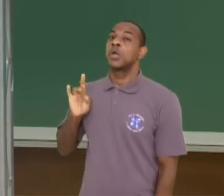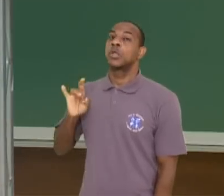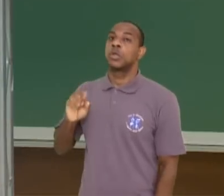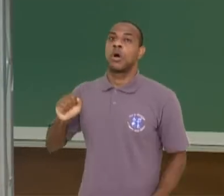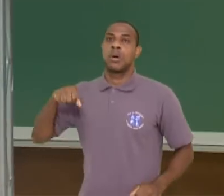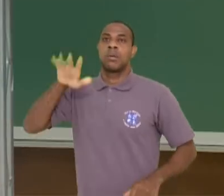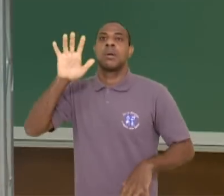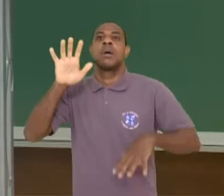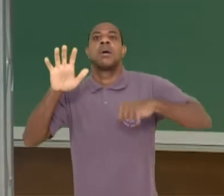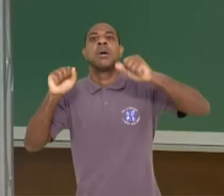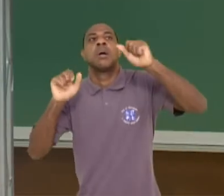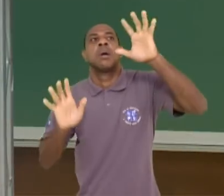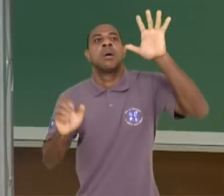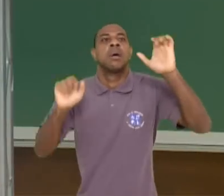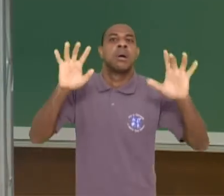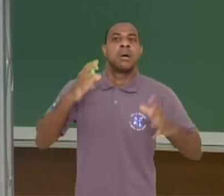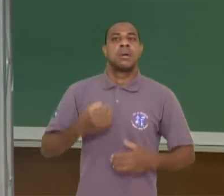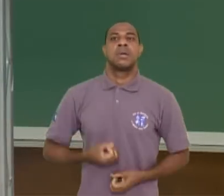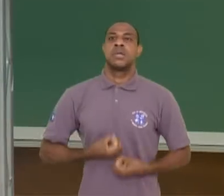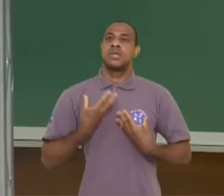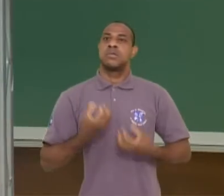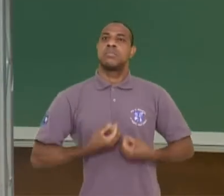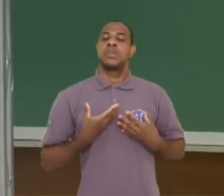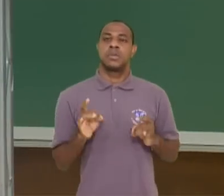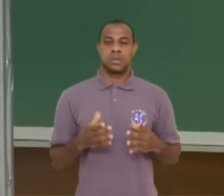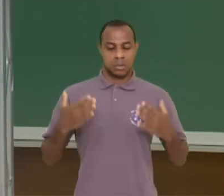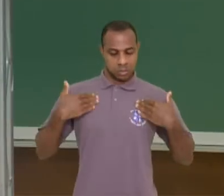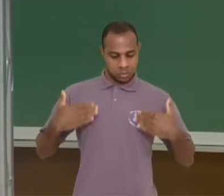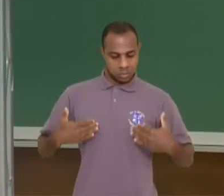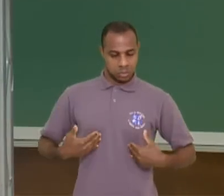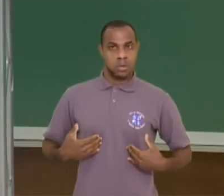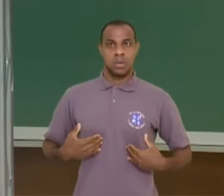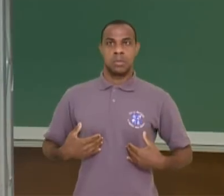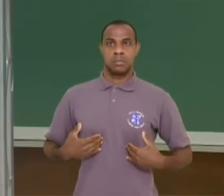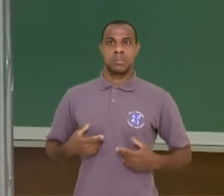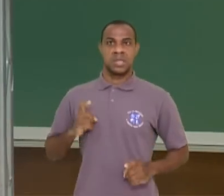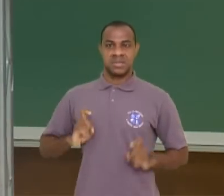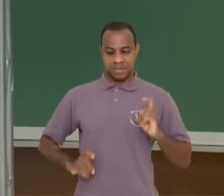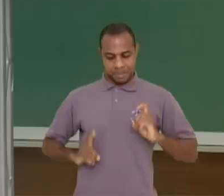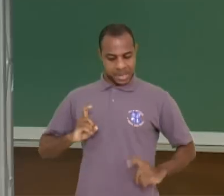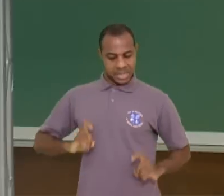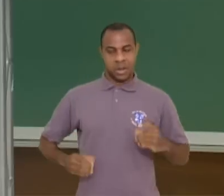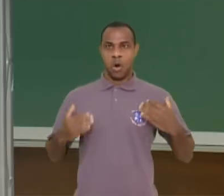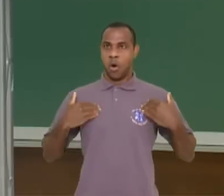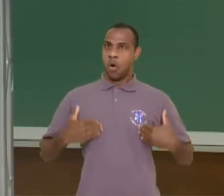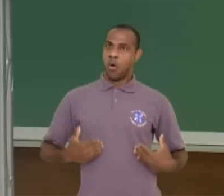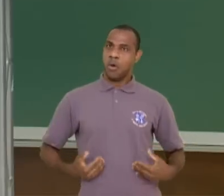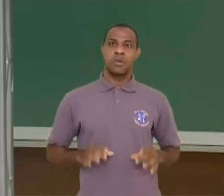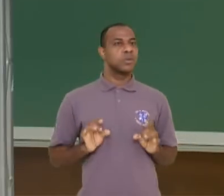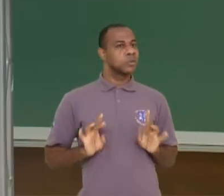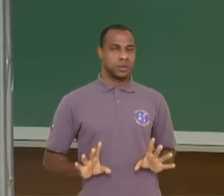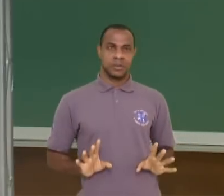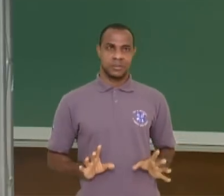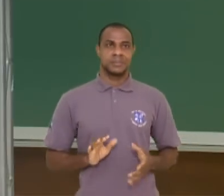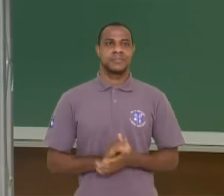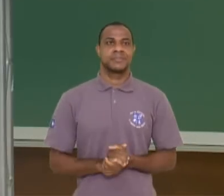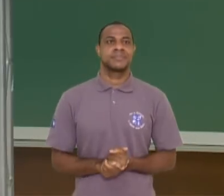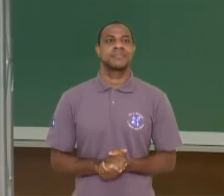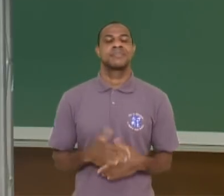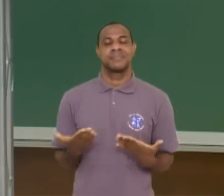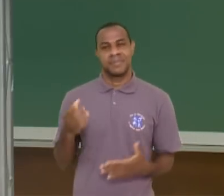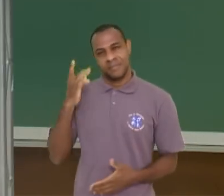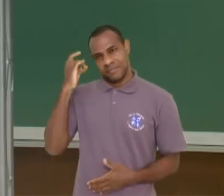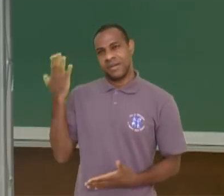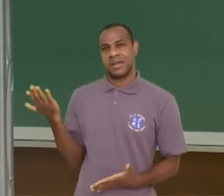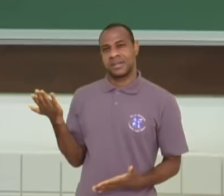expressões fisionômicas ali, expressões corporais, né? Então não utilizo da fala. Definição de mímica, bem fácil,